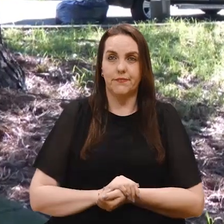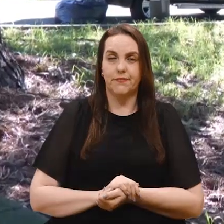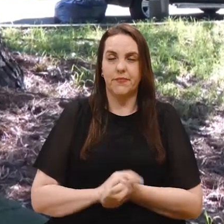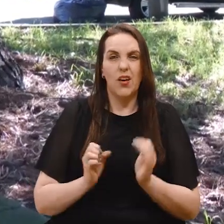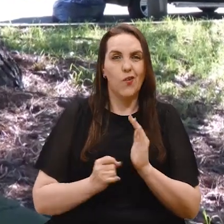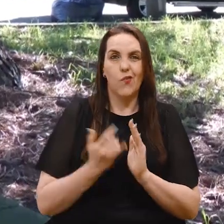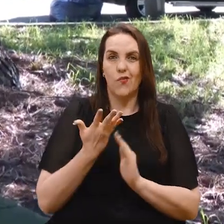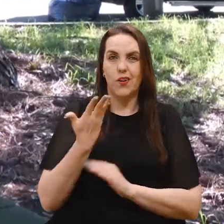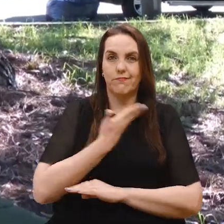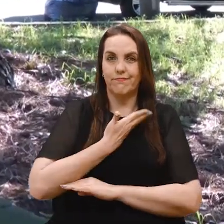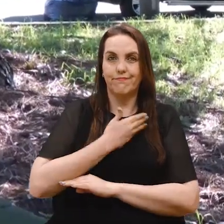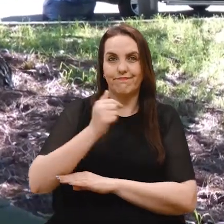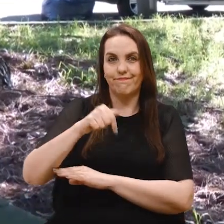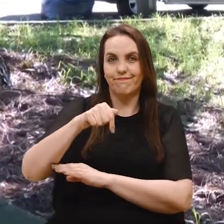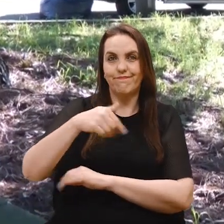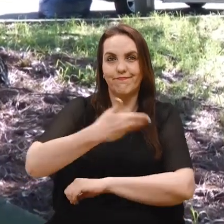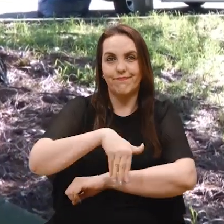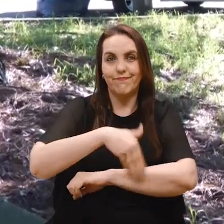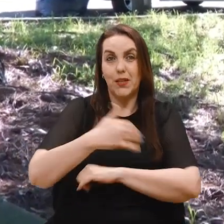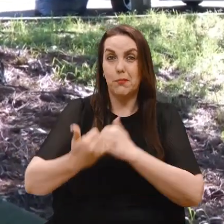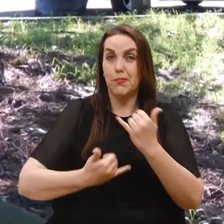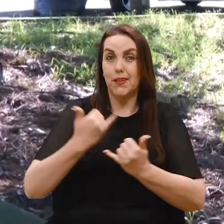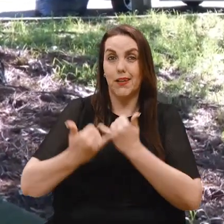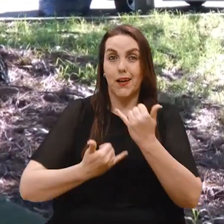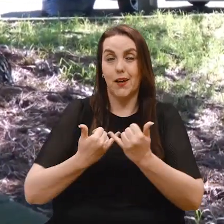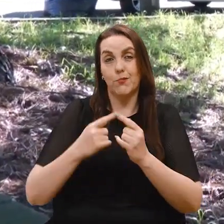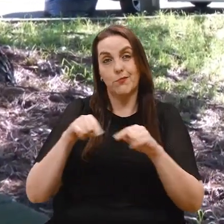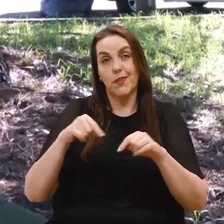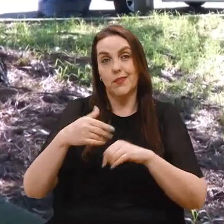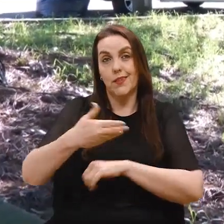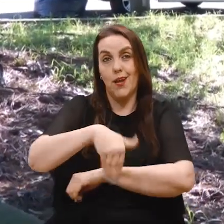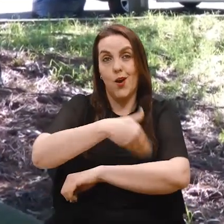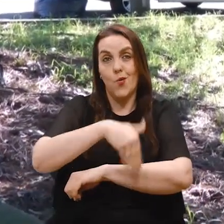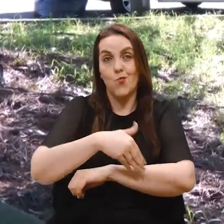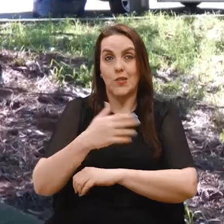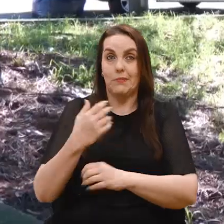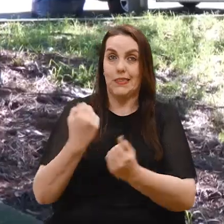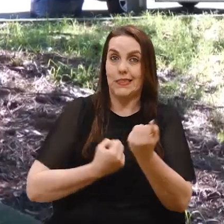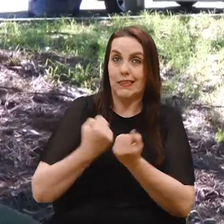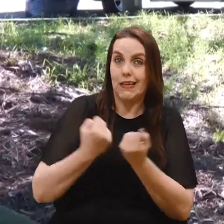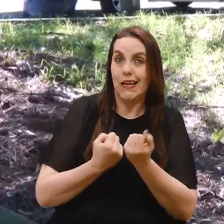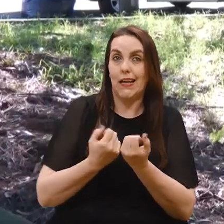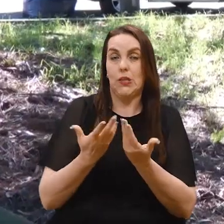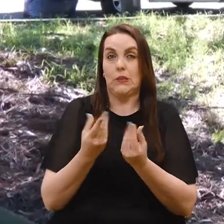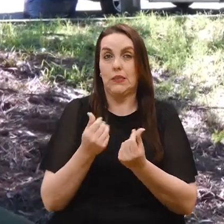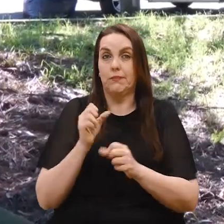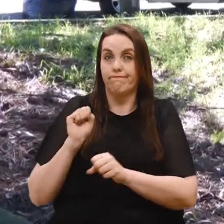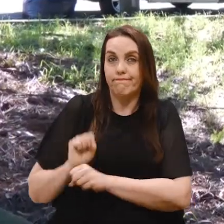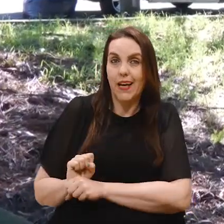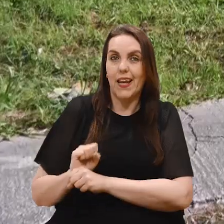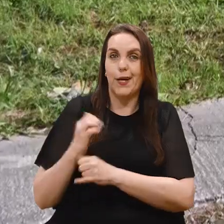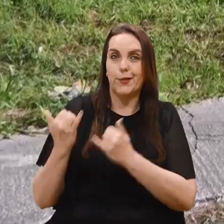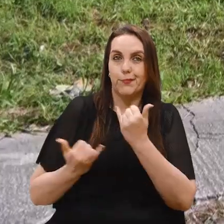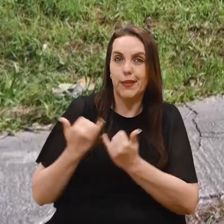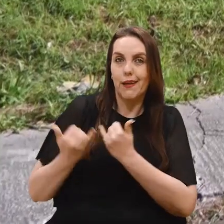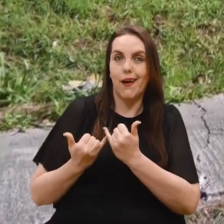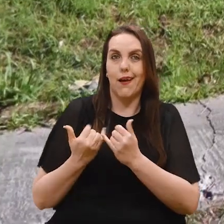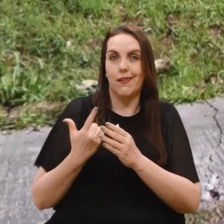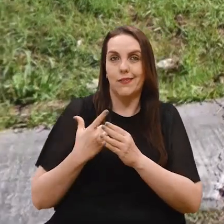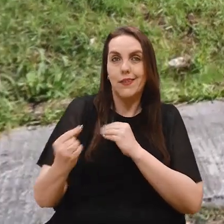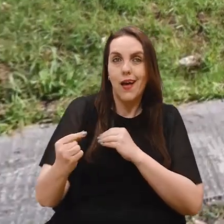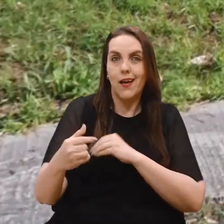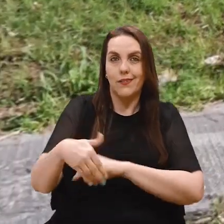na rua, que aí a gente sempre brinca, mas é ali na rua, que daí vem carro, tem que sempre ficar parando, tem que ficar saindo assim na